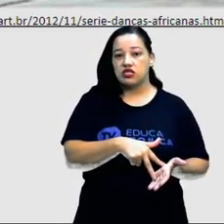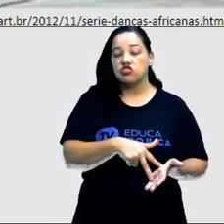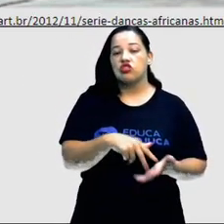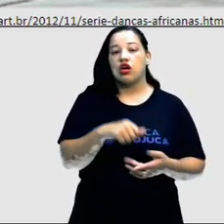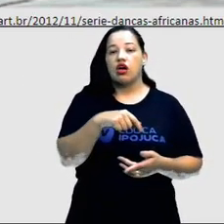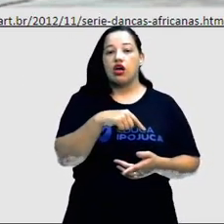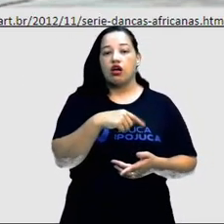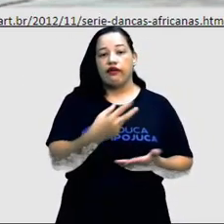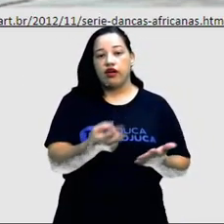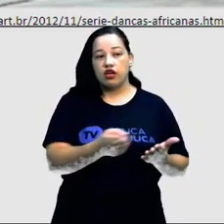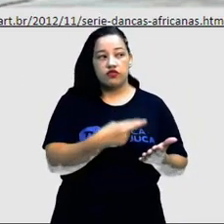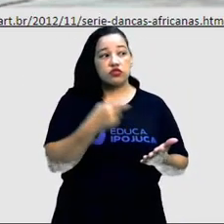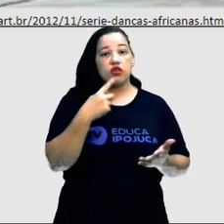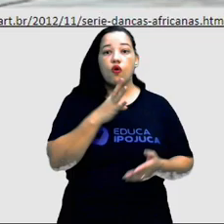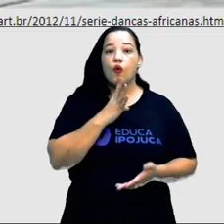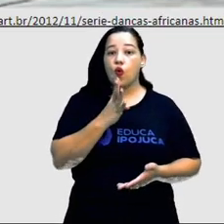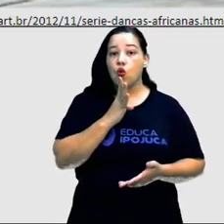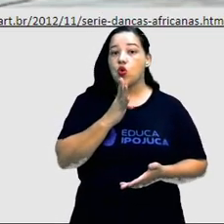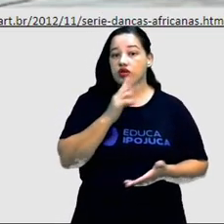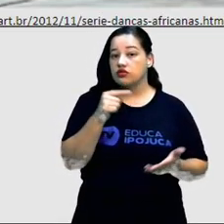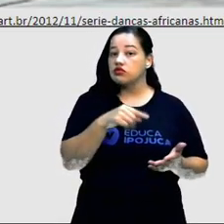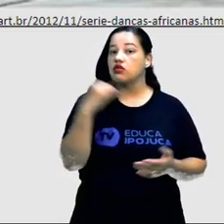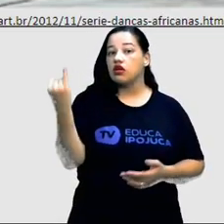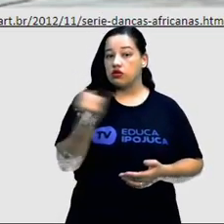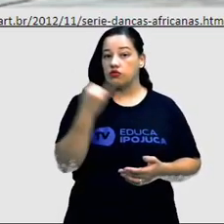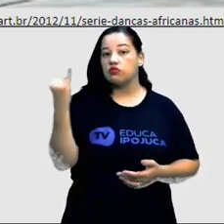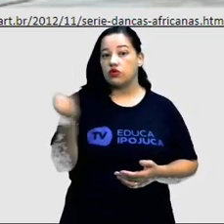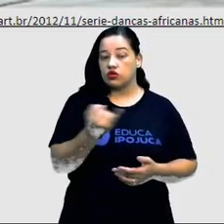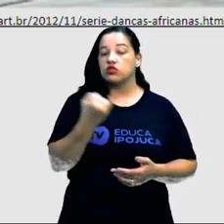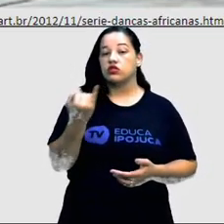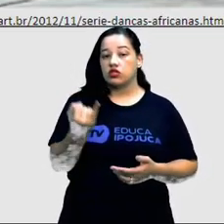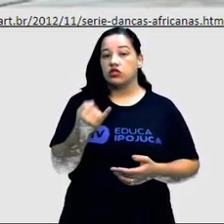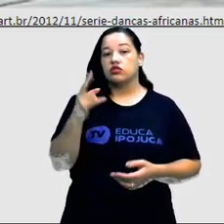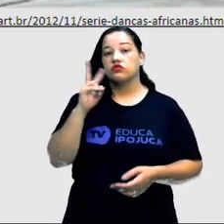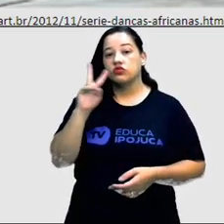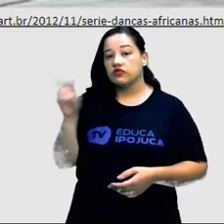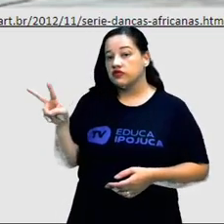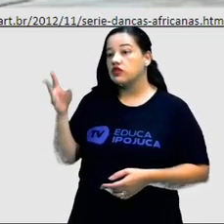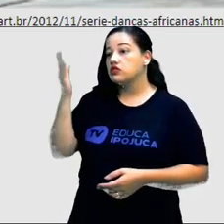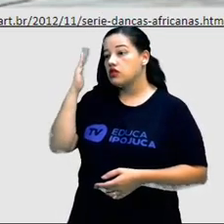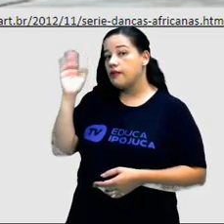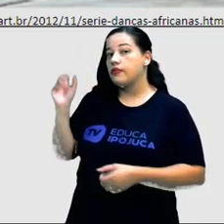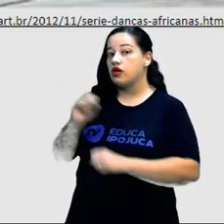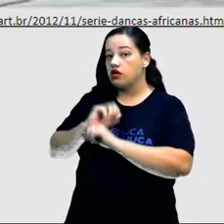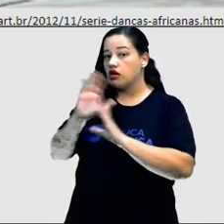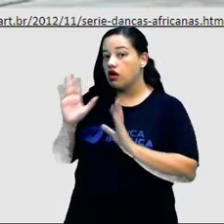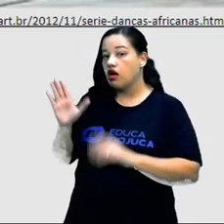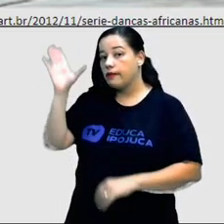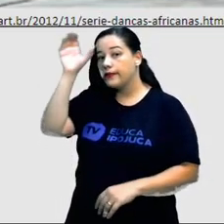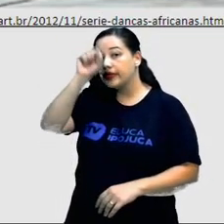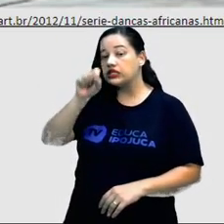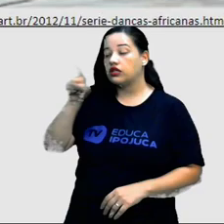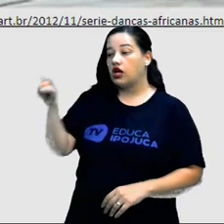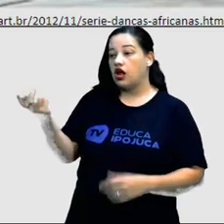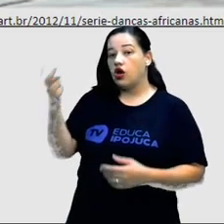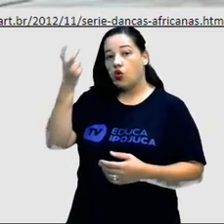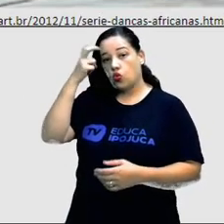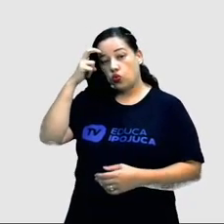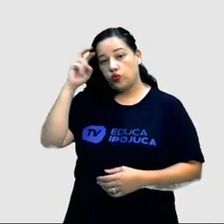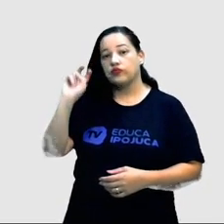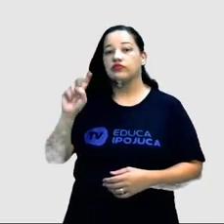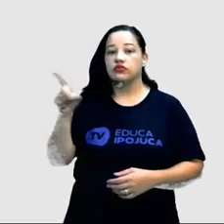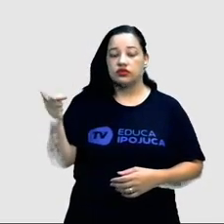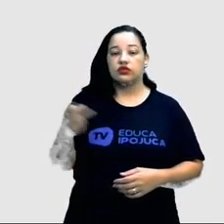de procurar, pesquisar e conhecer, seria super interessante saber um pouco mais sobre essa cultura da dança africana.